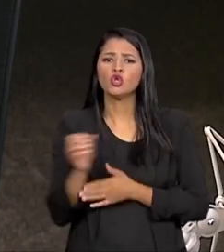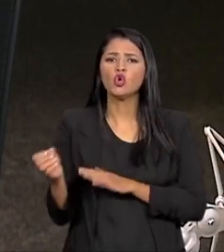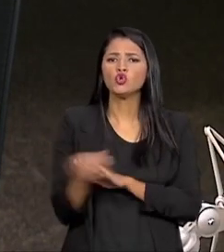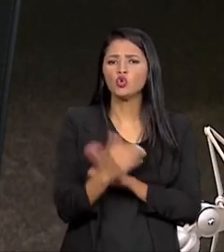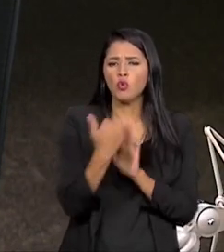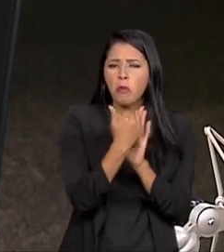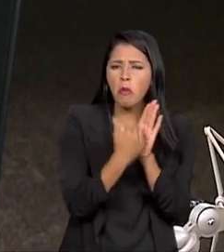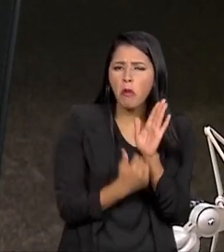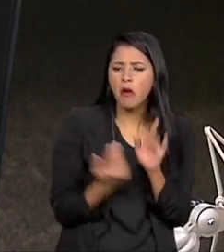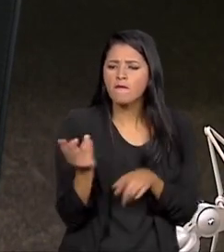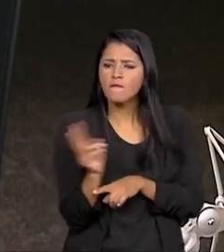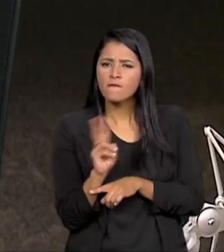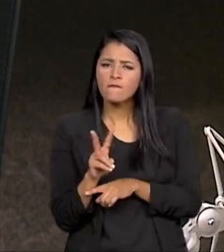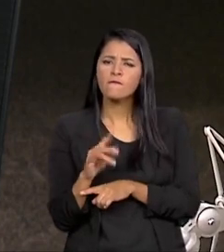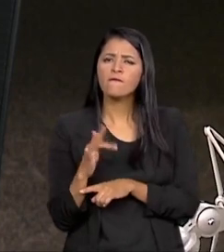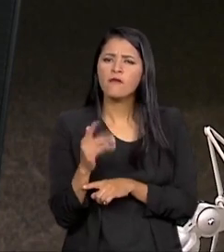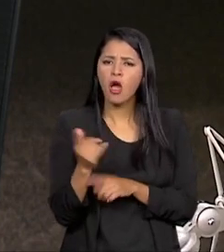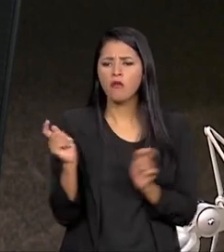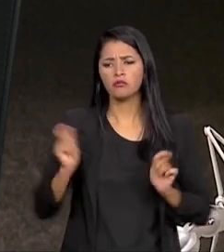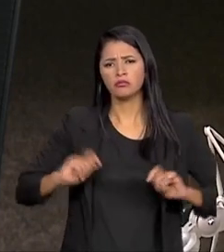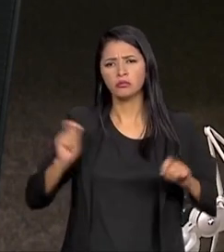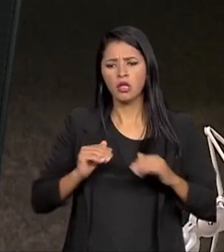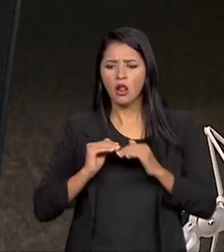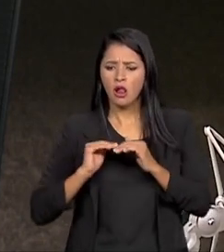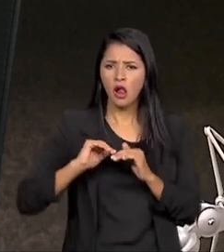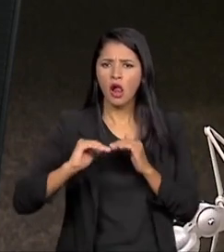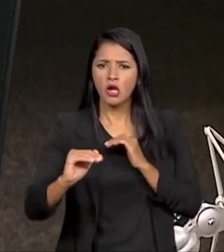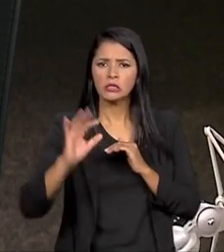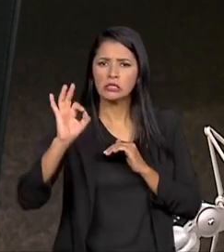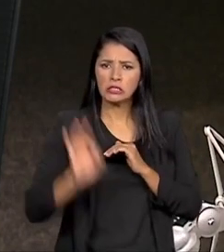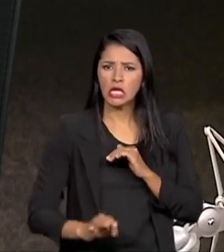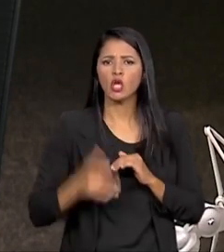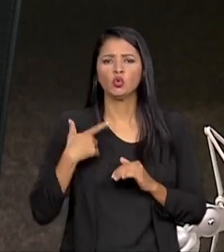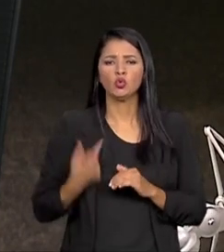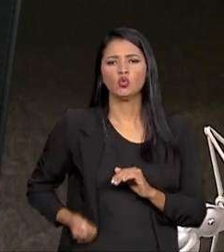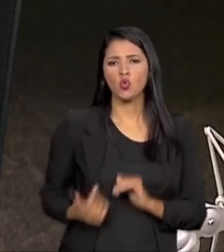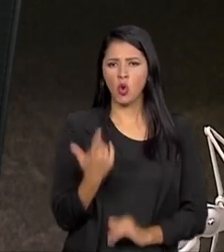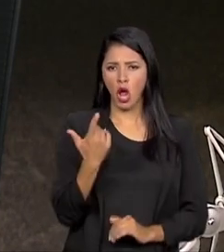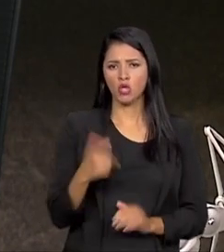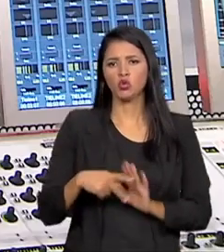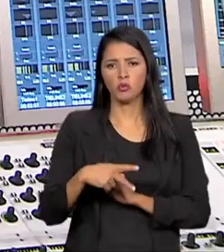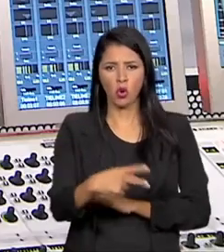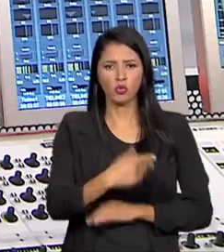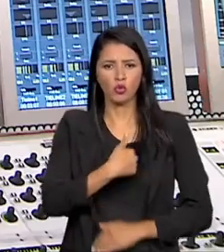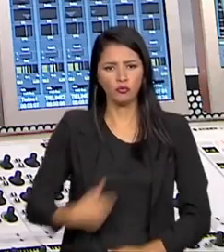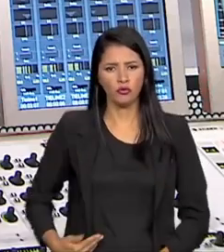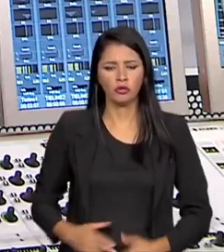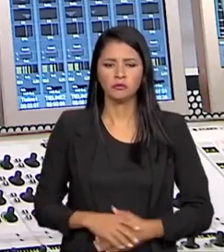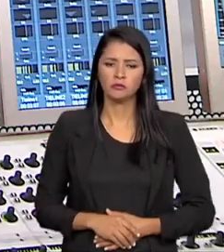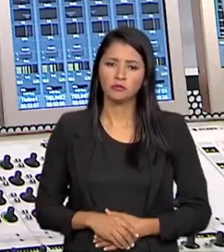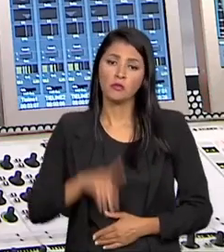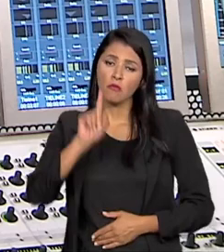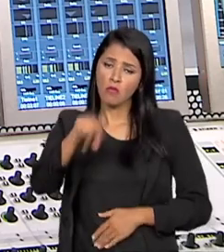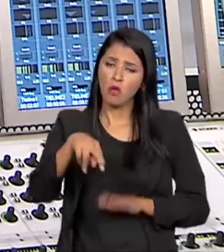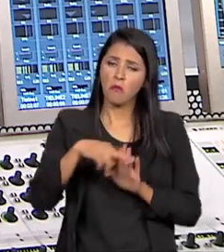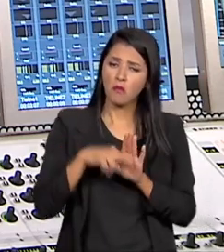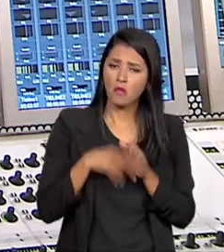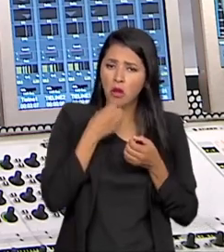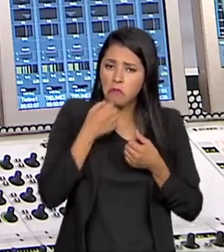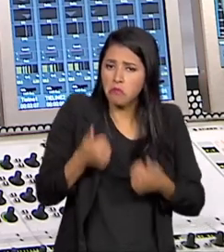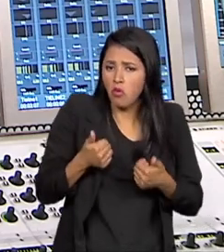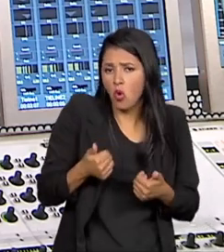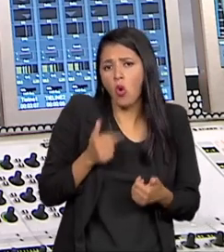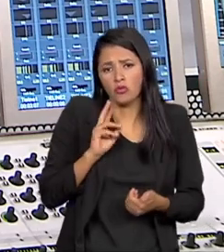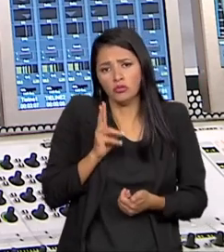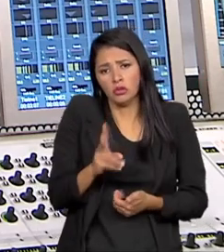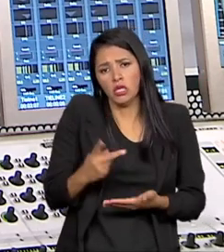arcabouço fiscal que vai permitir a estabilidade das contas públicas É melhor ter uma regra boa se